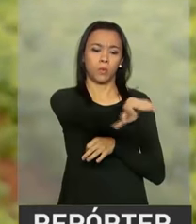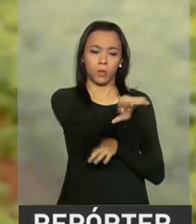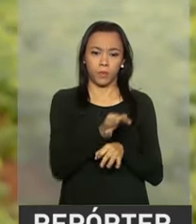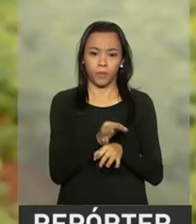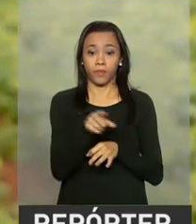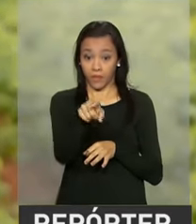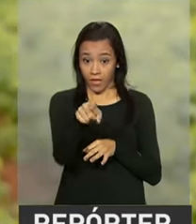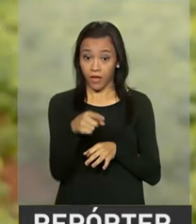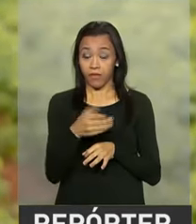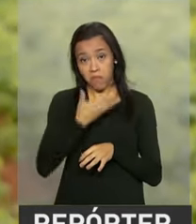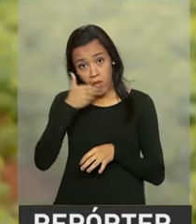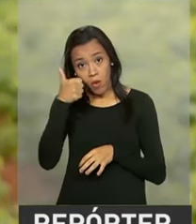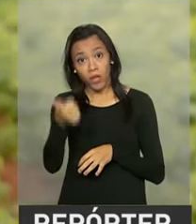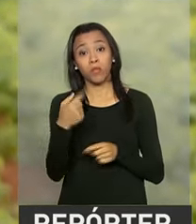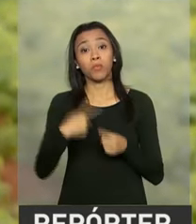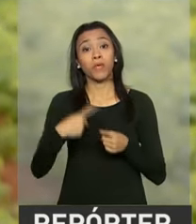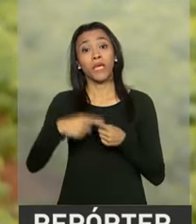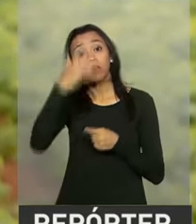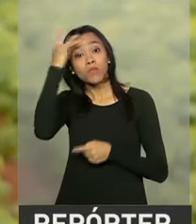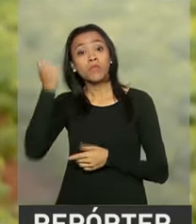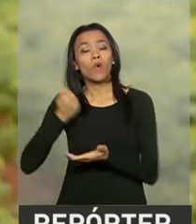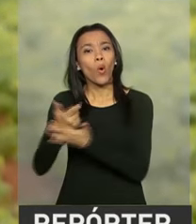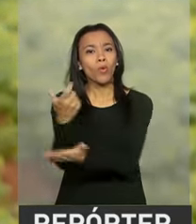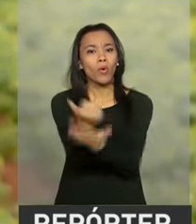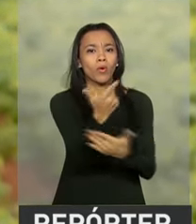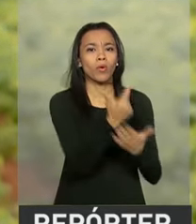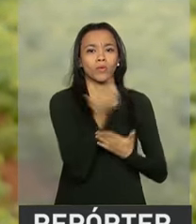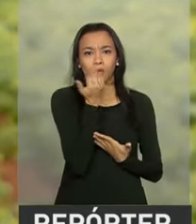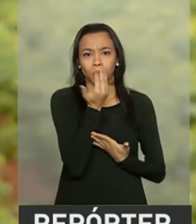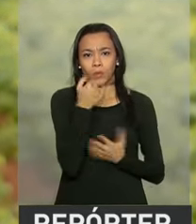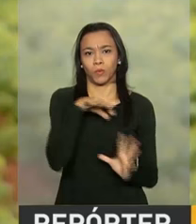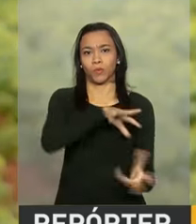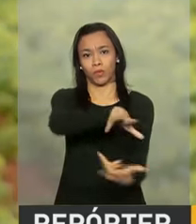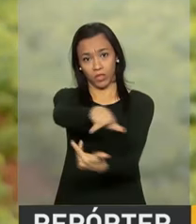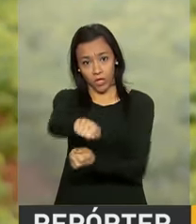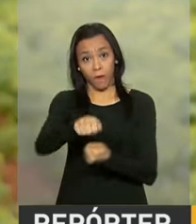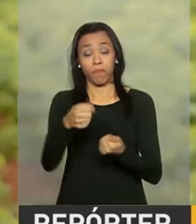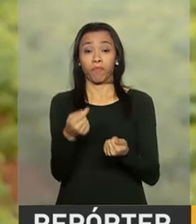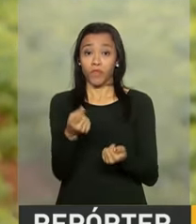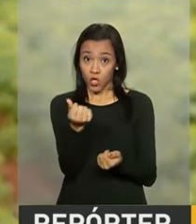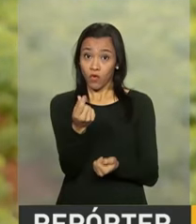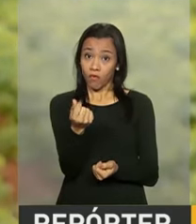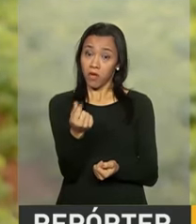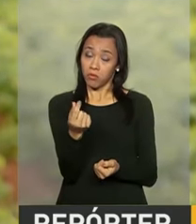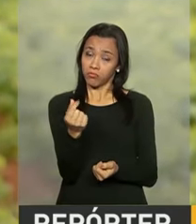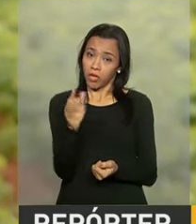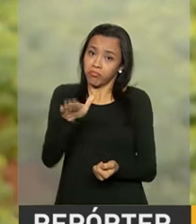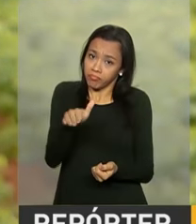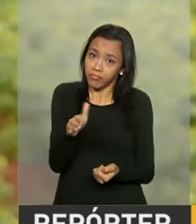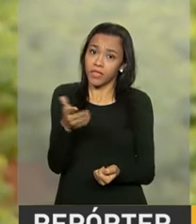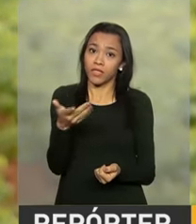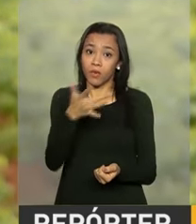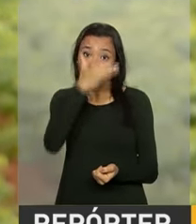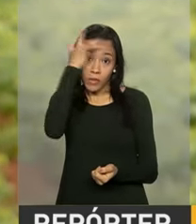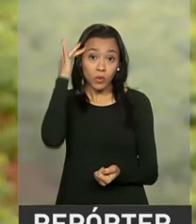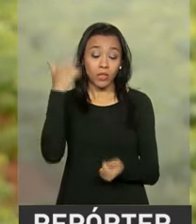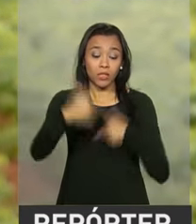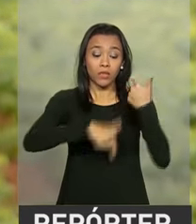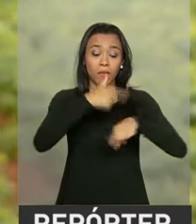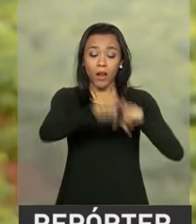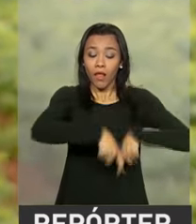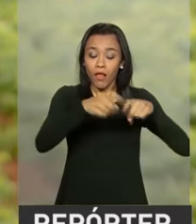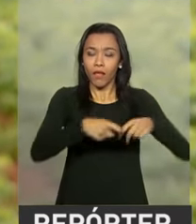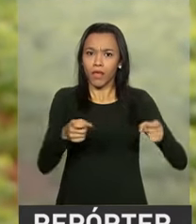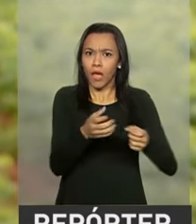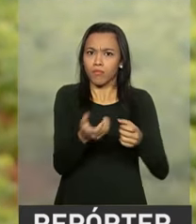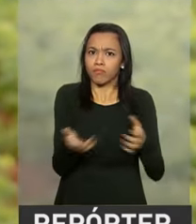até por causa do consumo mundial tá aumentando e os preços estão ajudando, então o produtor está investindo bastante, né, na lavoura. Então